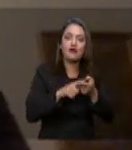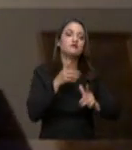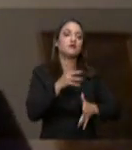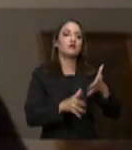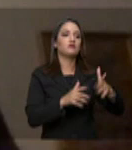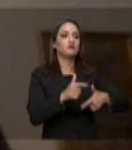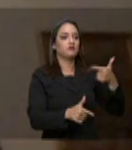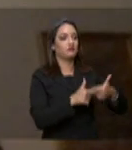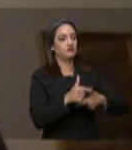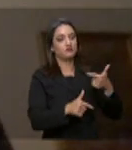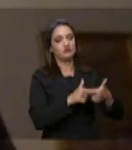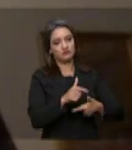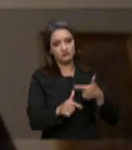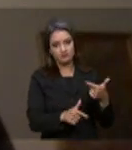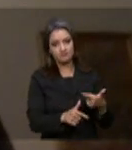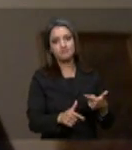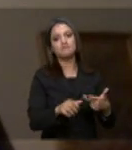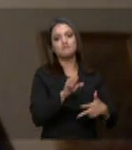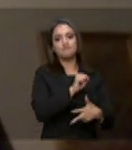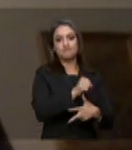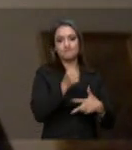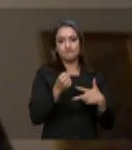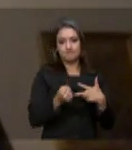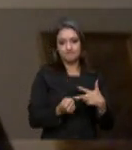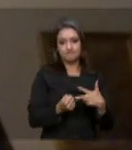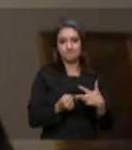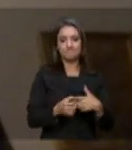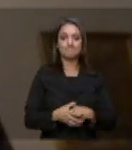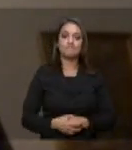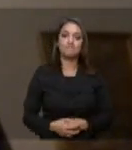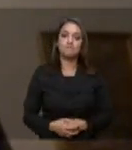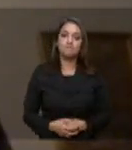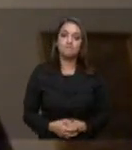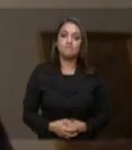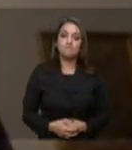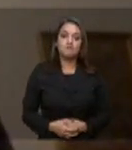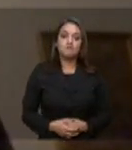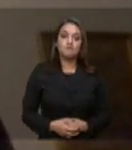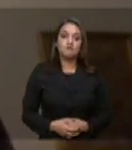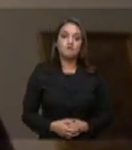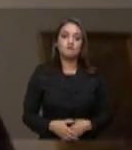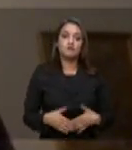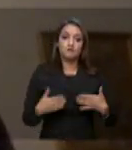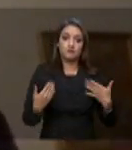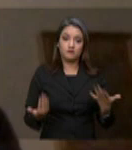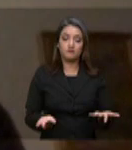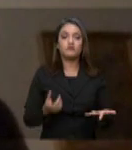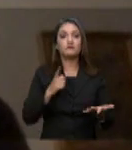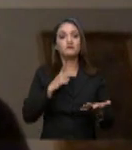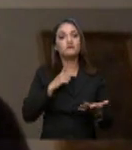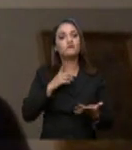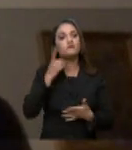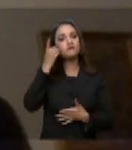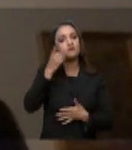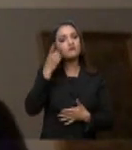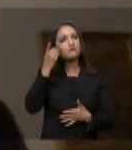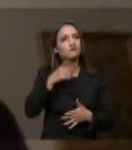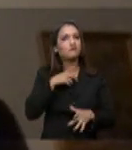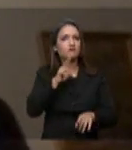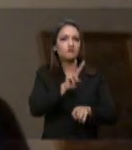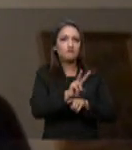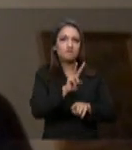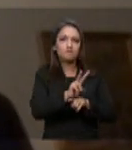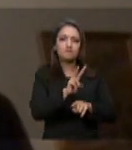exercício de qualquer dos poderes da União e portanto da da imunidade parlamentar do acusado com